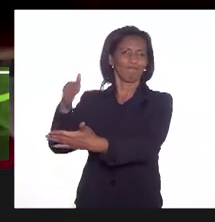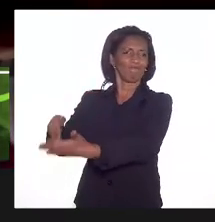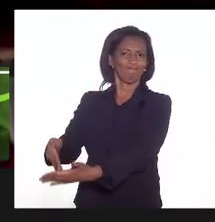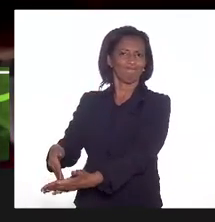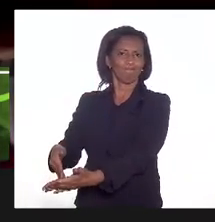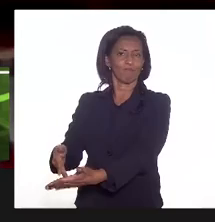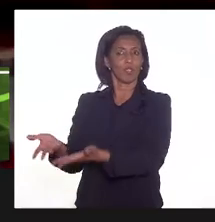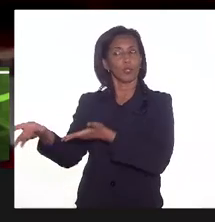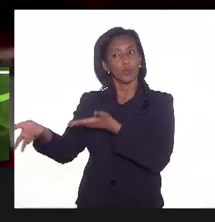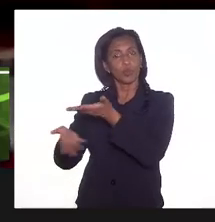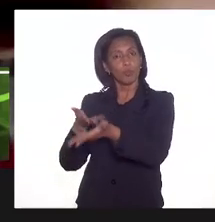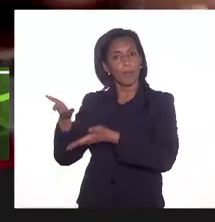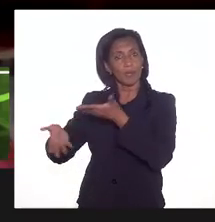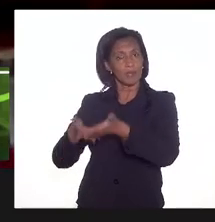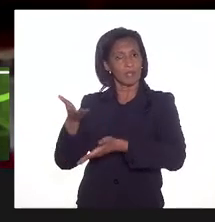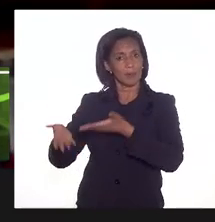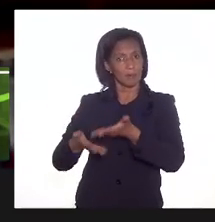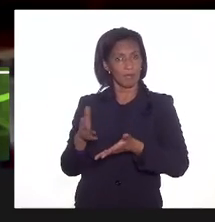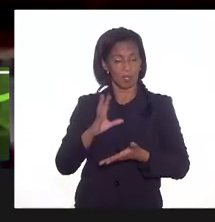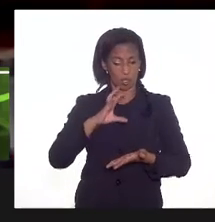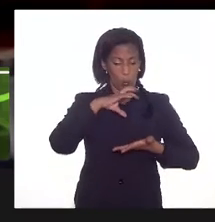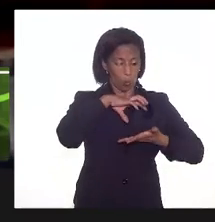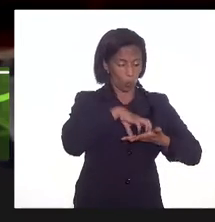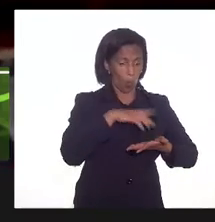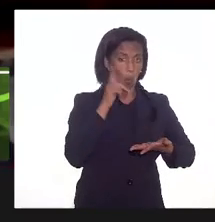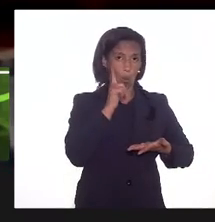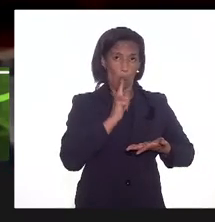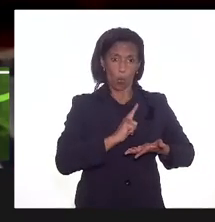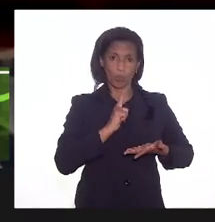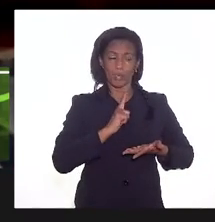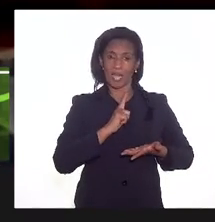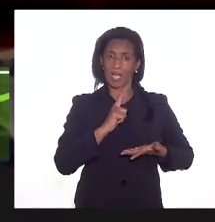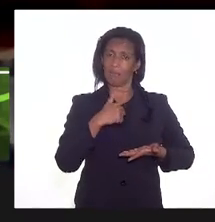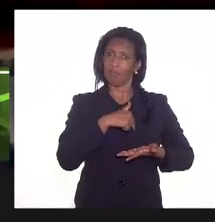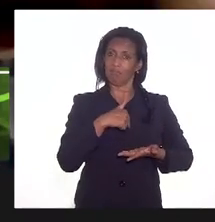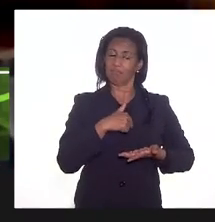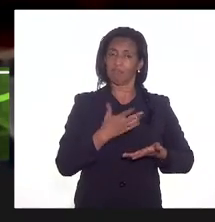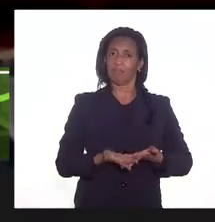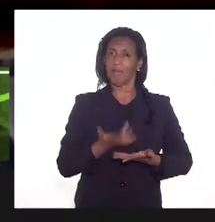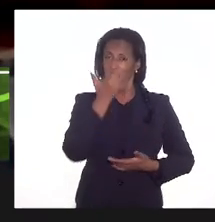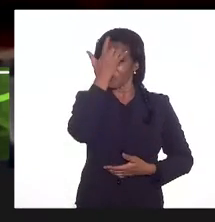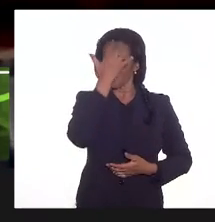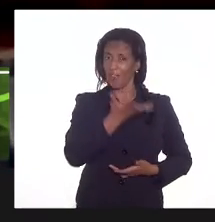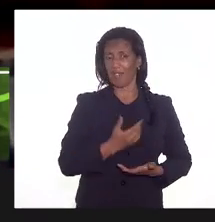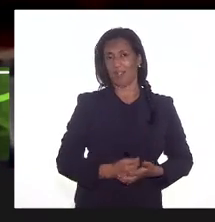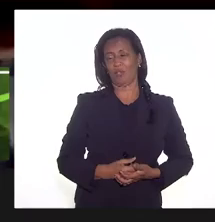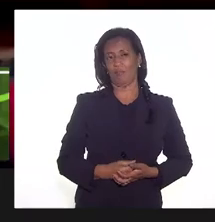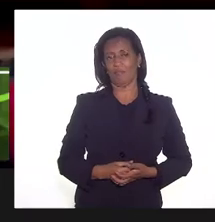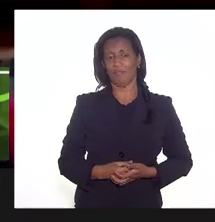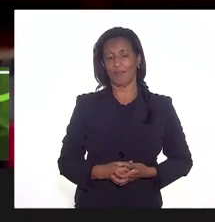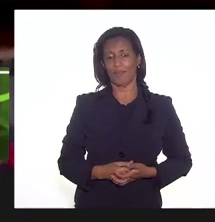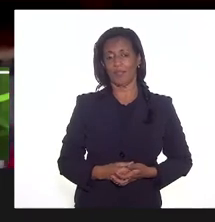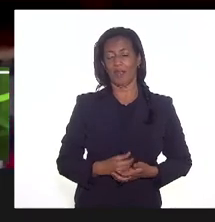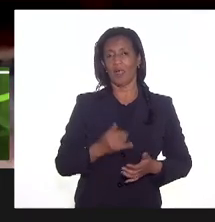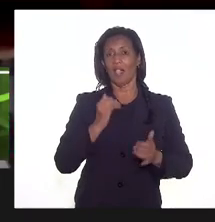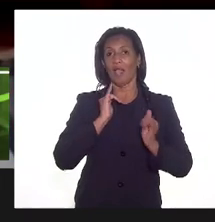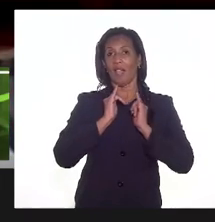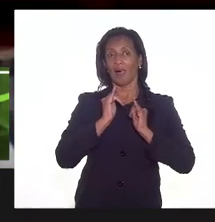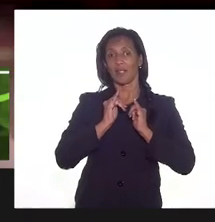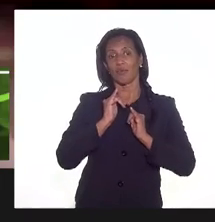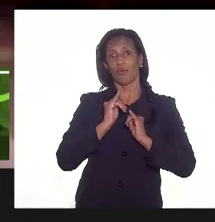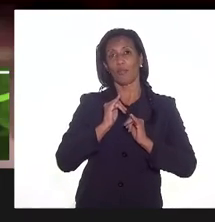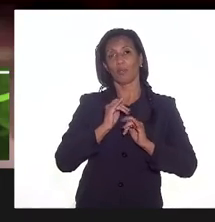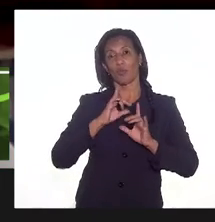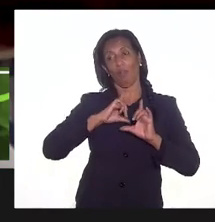os participantes dos fóruns regionais conseguem acessar mais fácil do que as informações que nesse